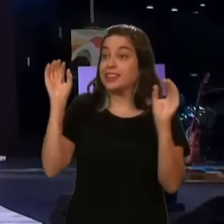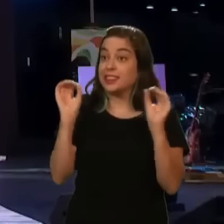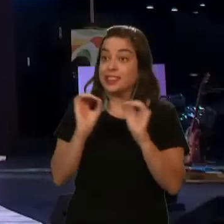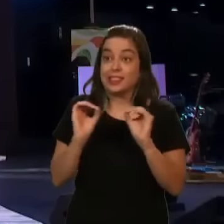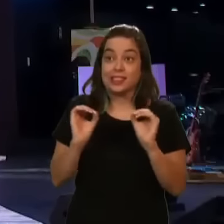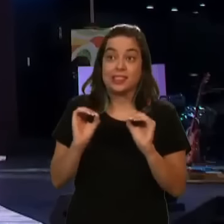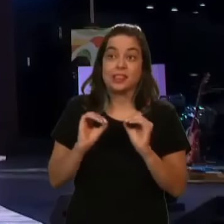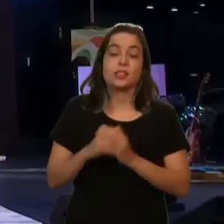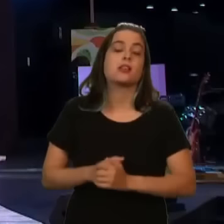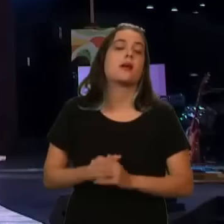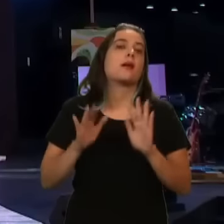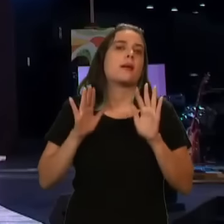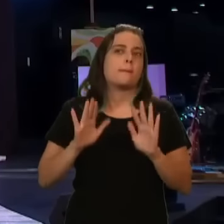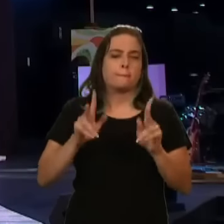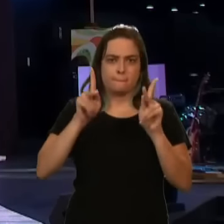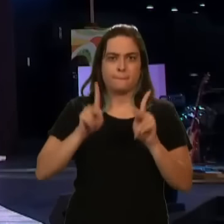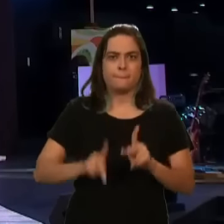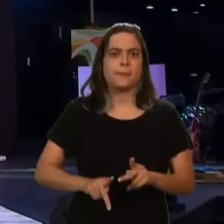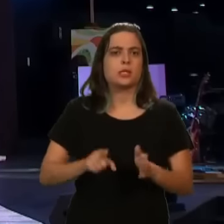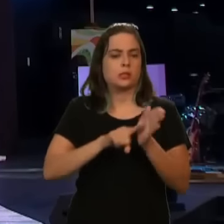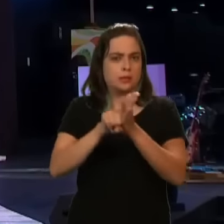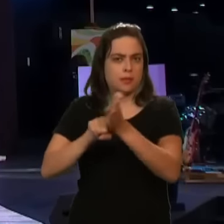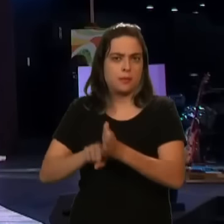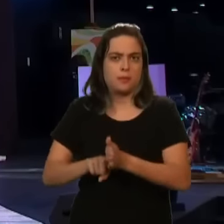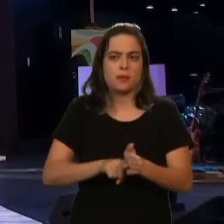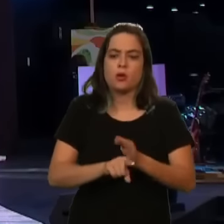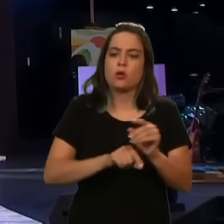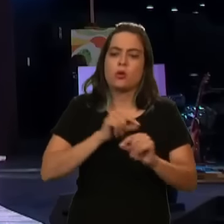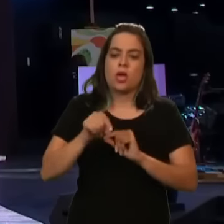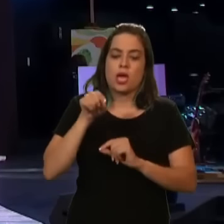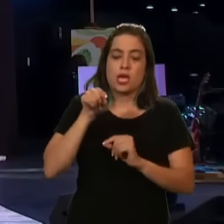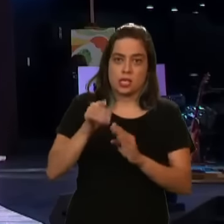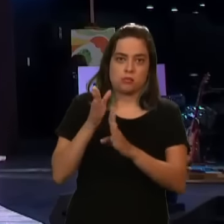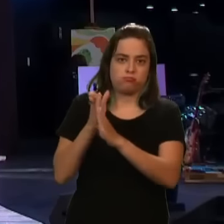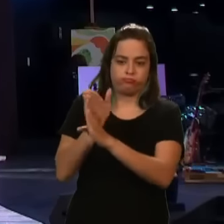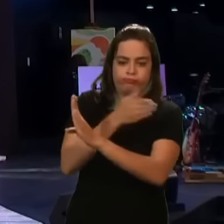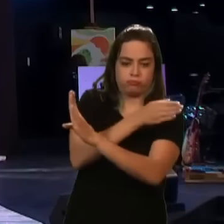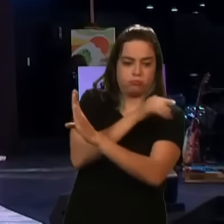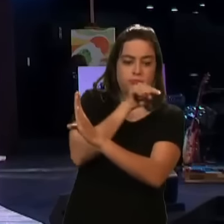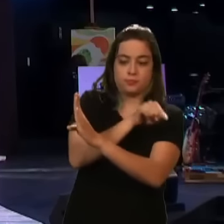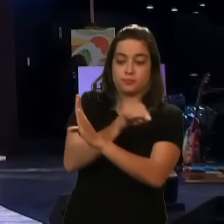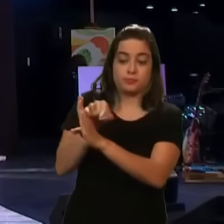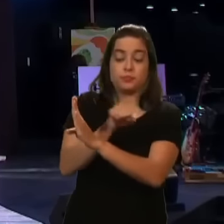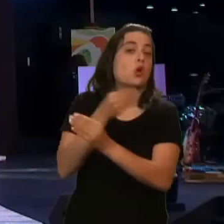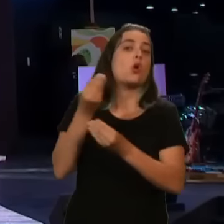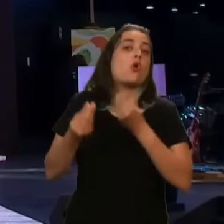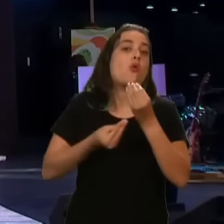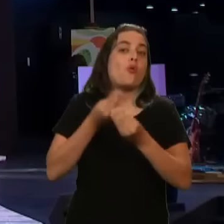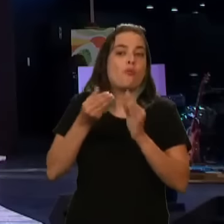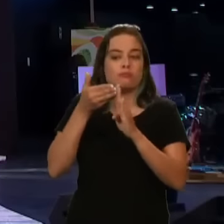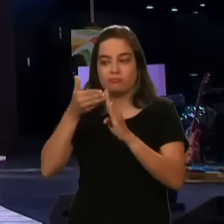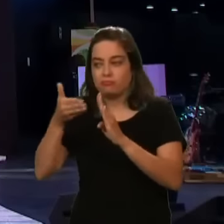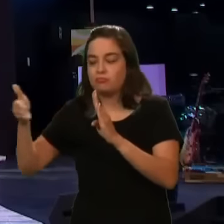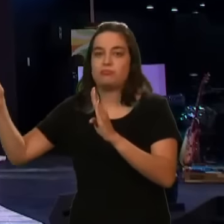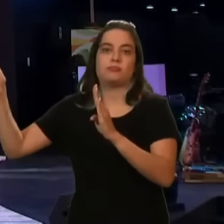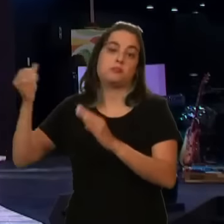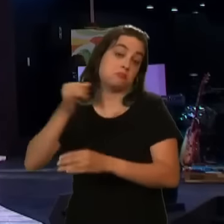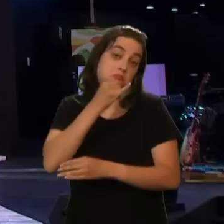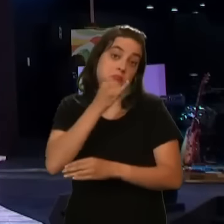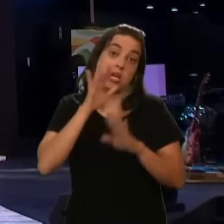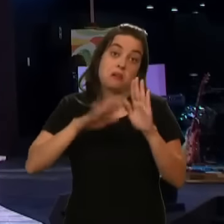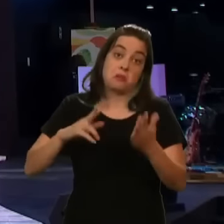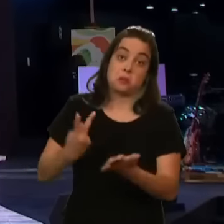Mas os pesquisadores afirmam que os fatos dessa fase podem ditar muito do que virá, desde o risco de